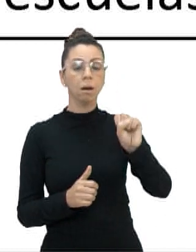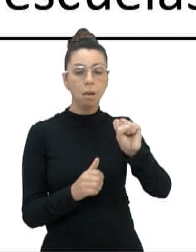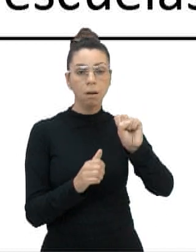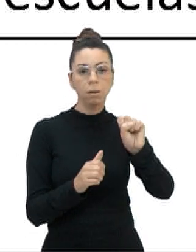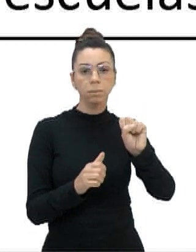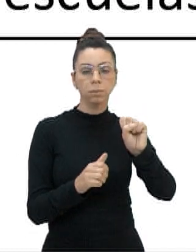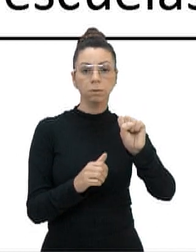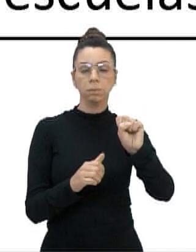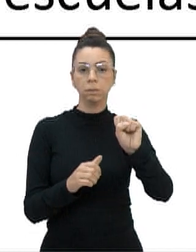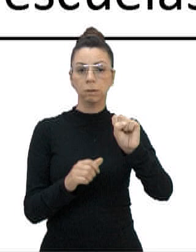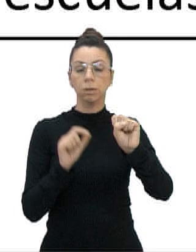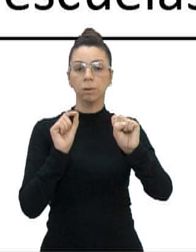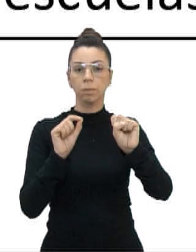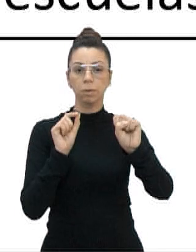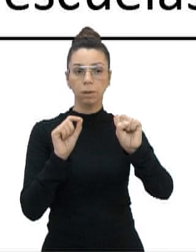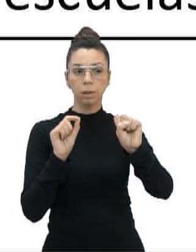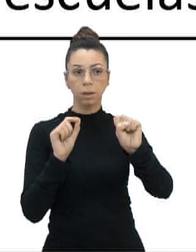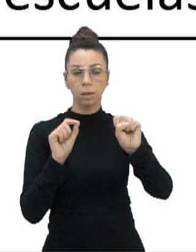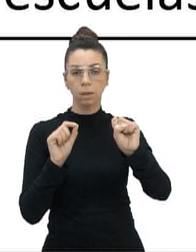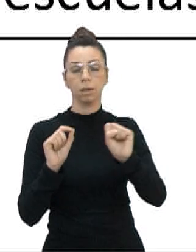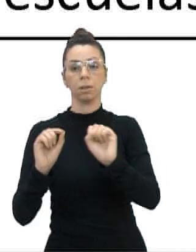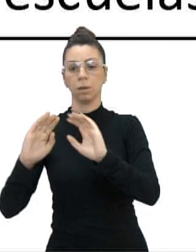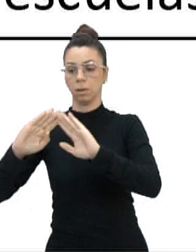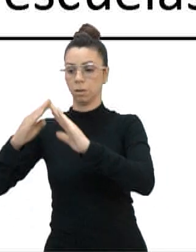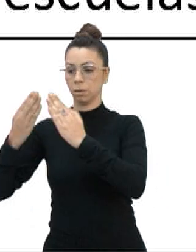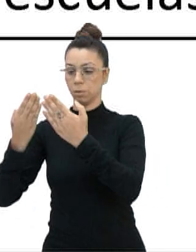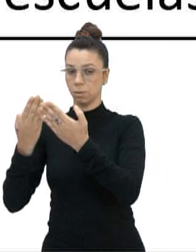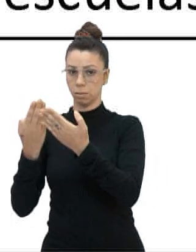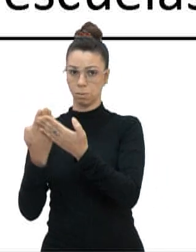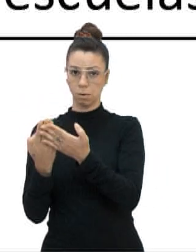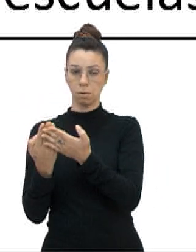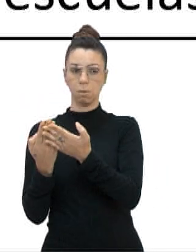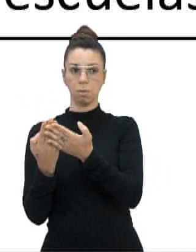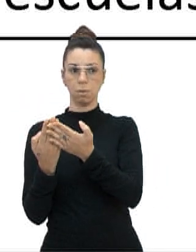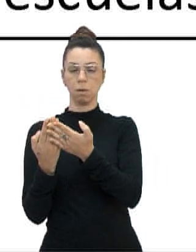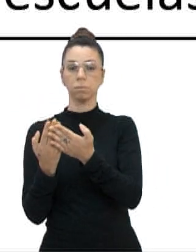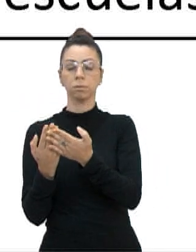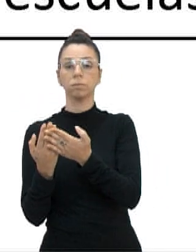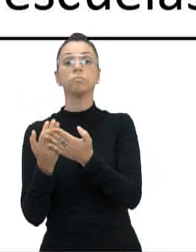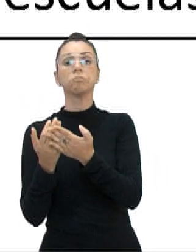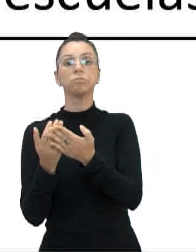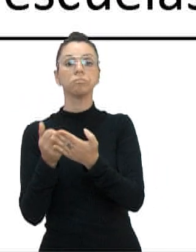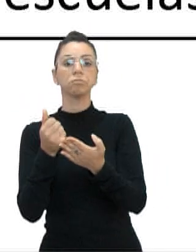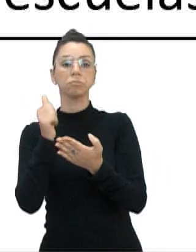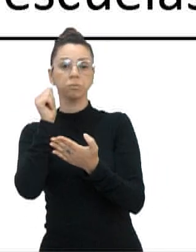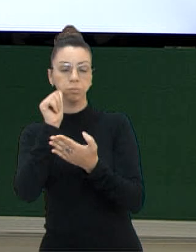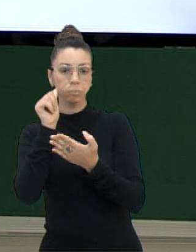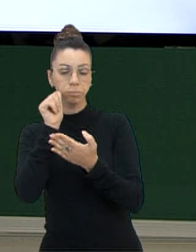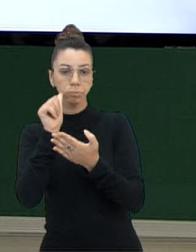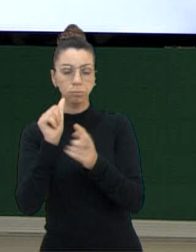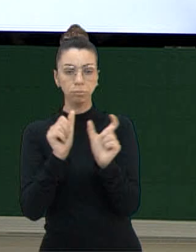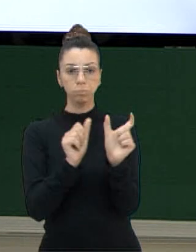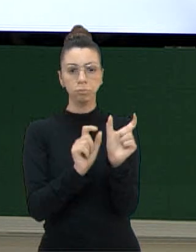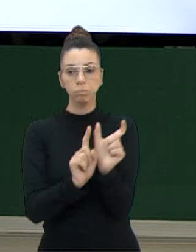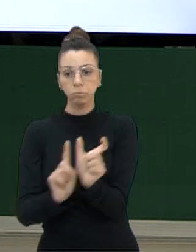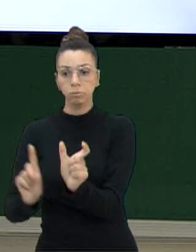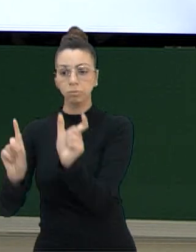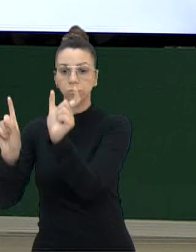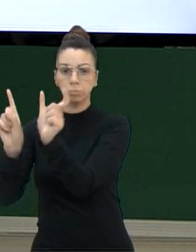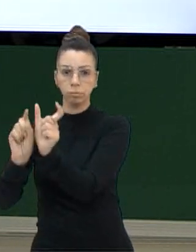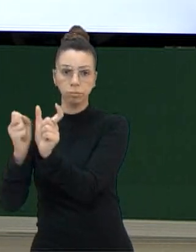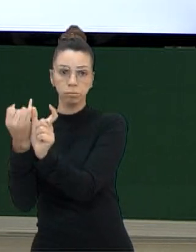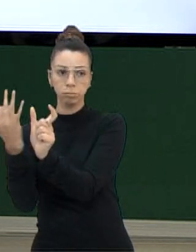que temos. Escuela, feminino singular, com o artículo feminino singular lá. Escuela,